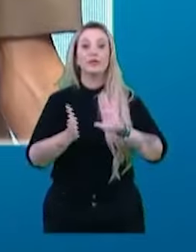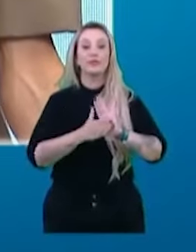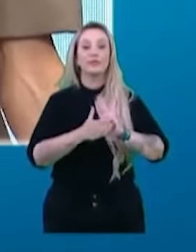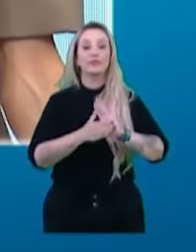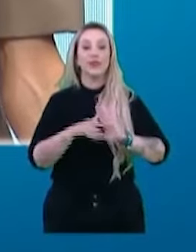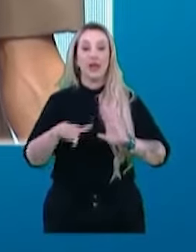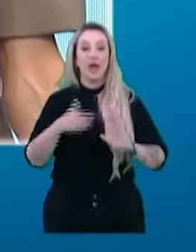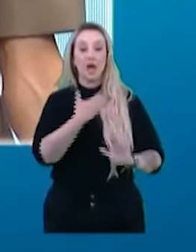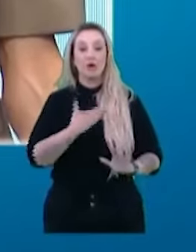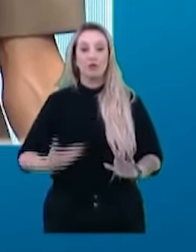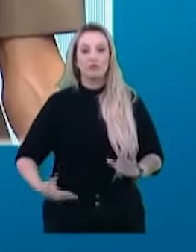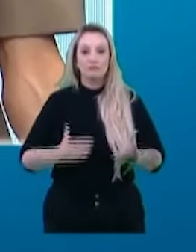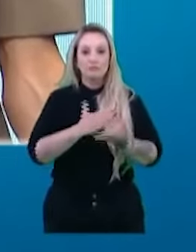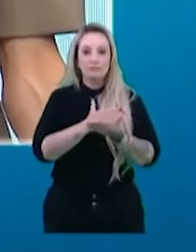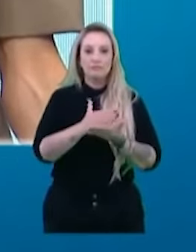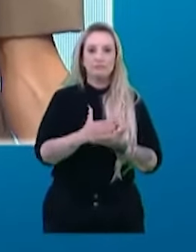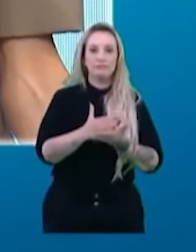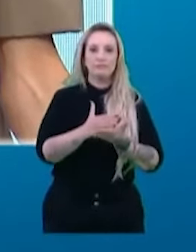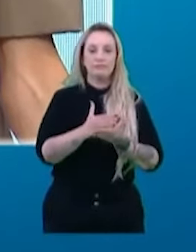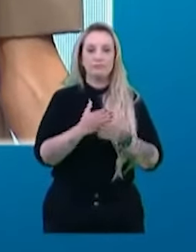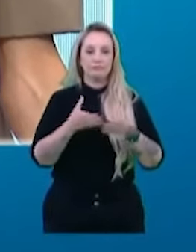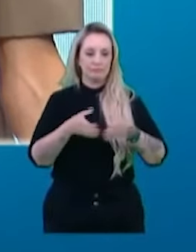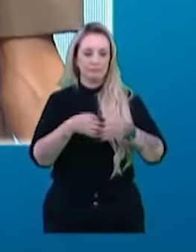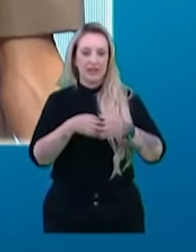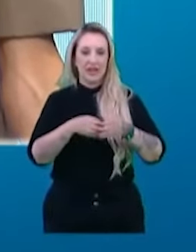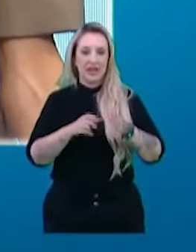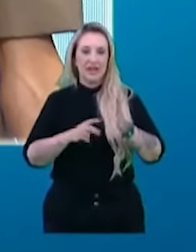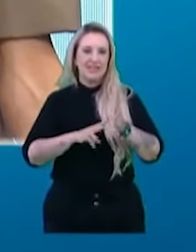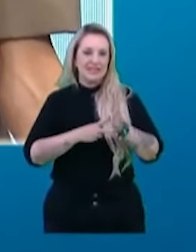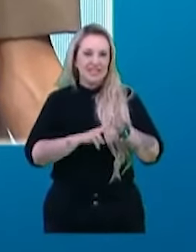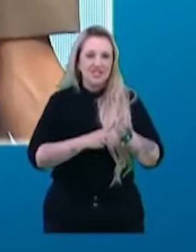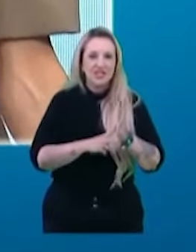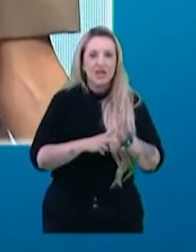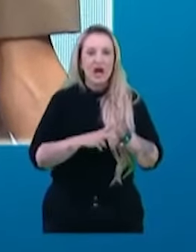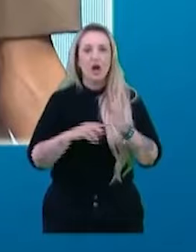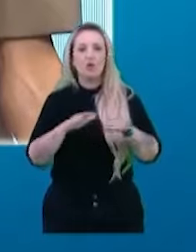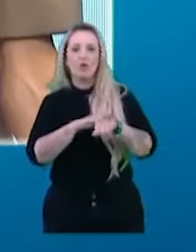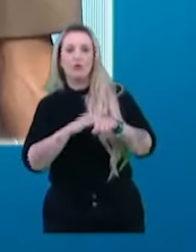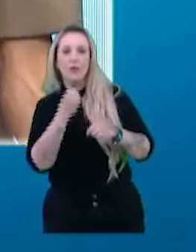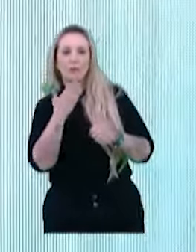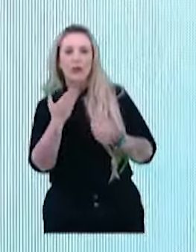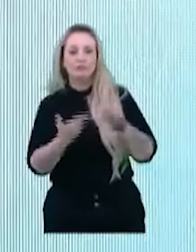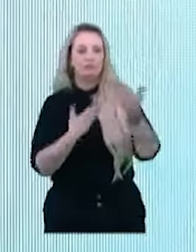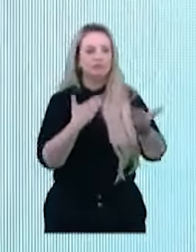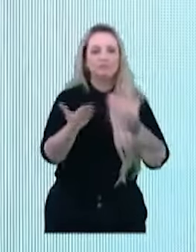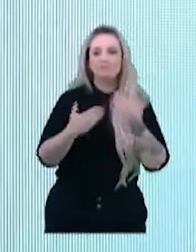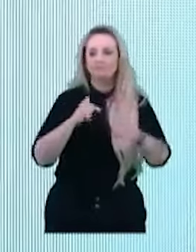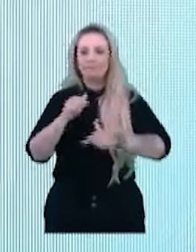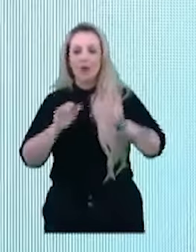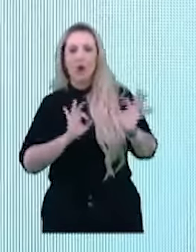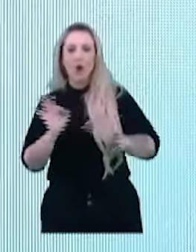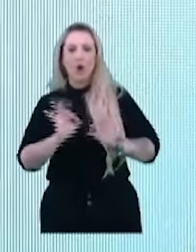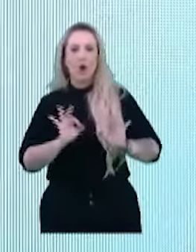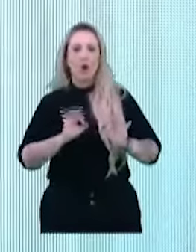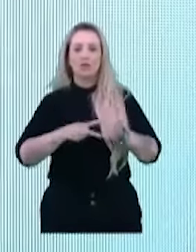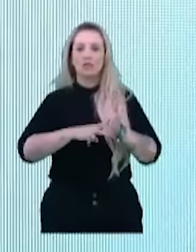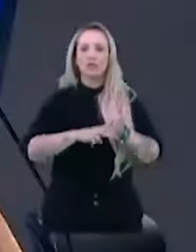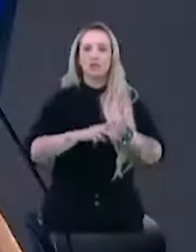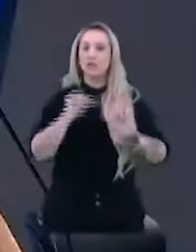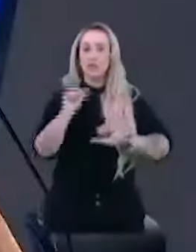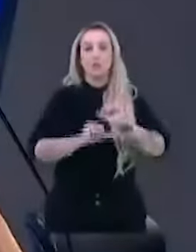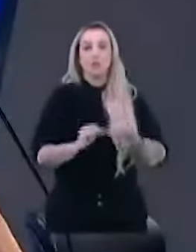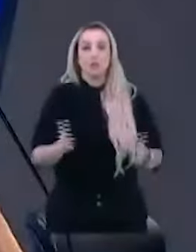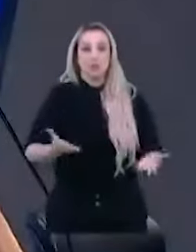um governo que nasceu num berço sindical, que conversa, que dialoga muito bem com uma força trabalhadora organizada, sindicalizada, mas que